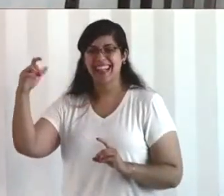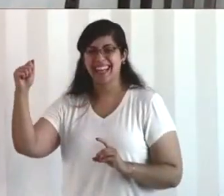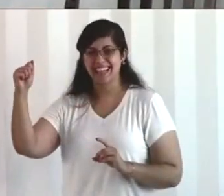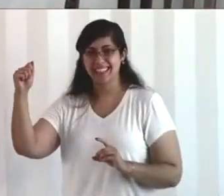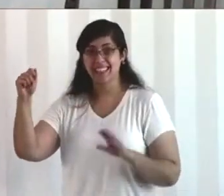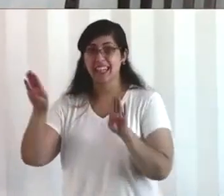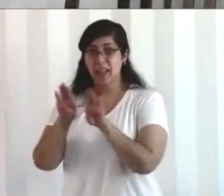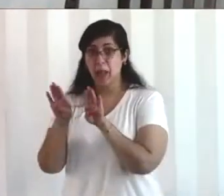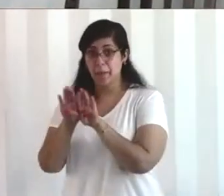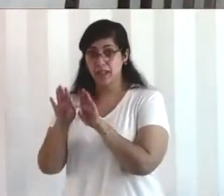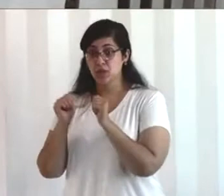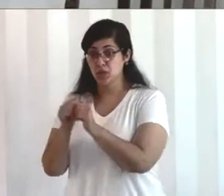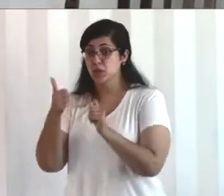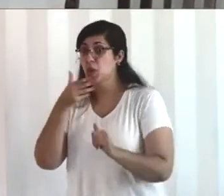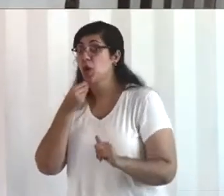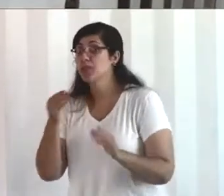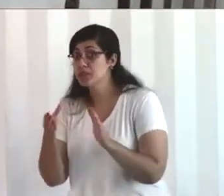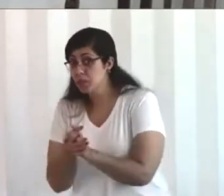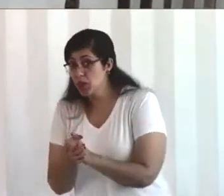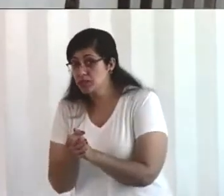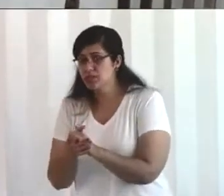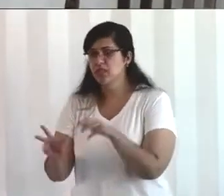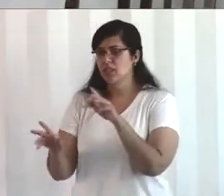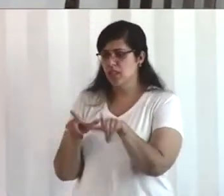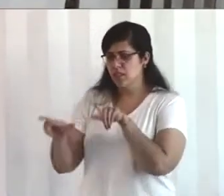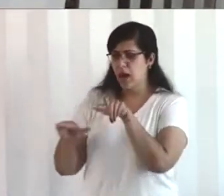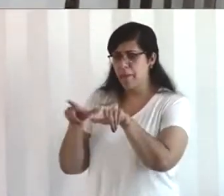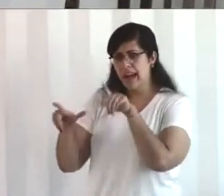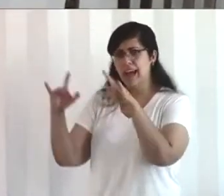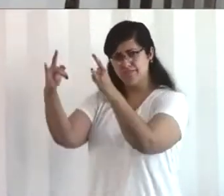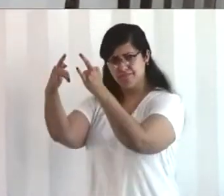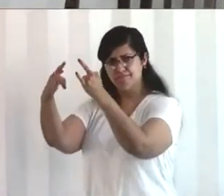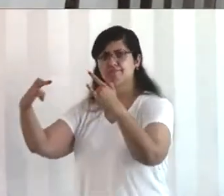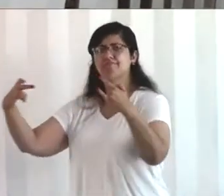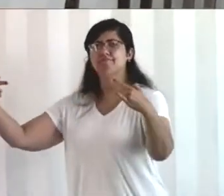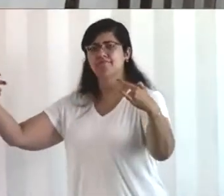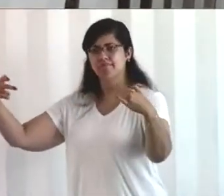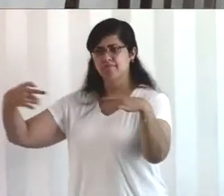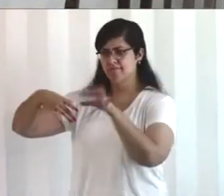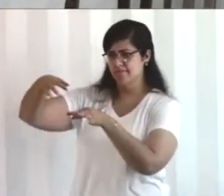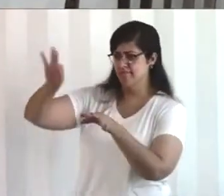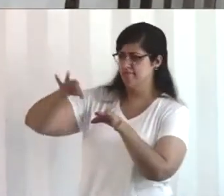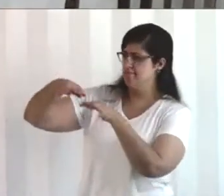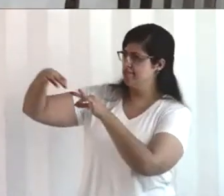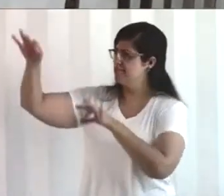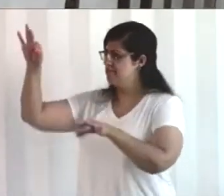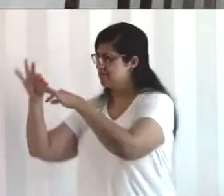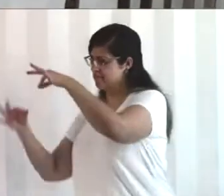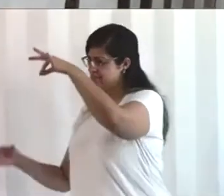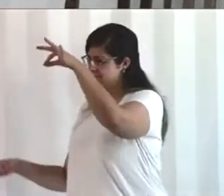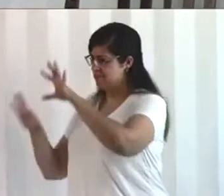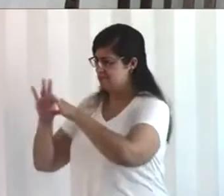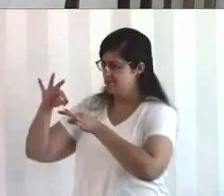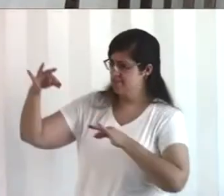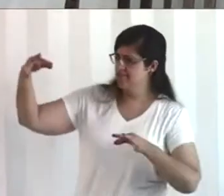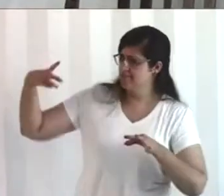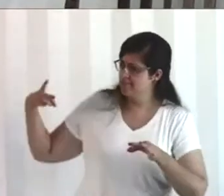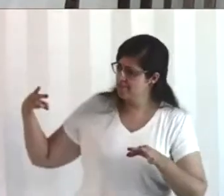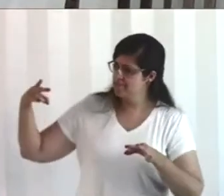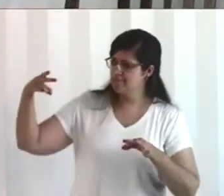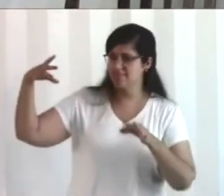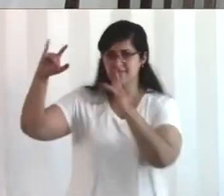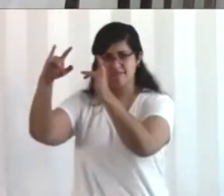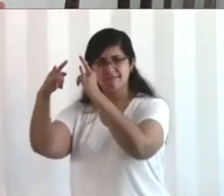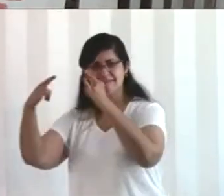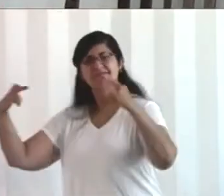fazedores de tendas, e eles estavam trabalhando e cuidando da sua própria vida. Paulo estava lá, esperando o melhor momento.